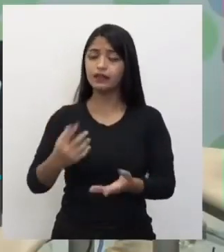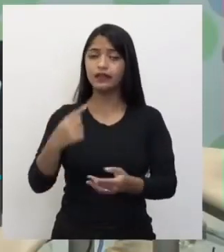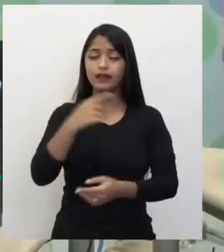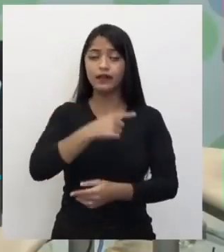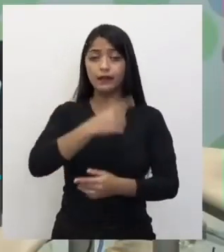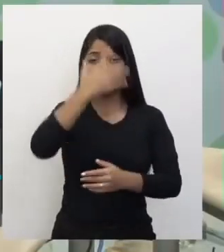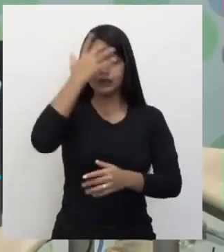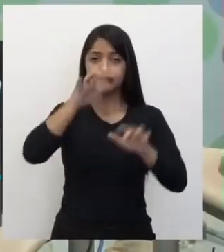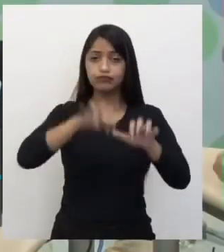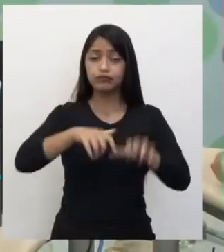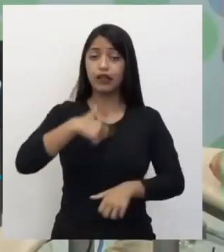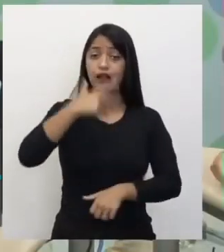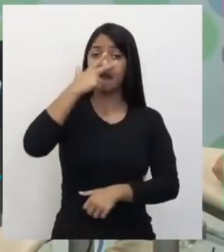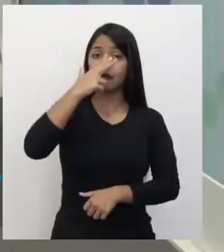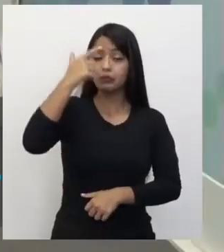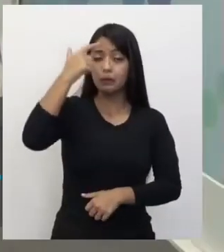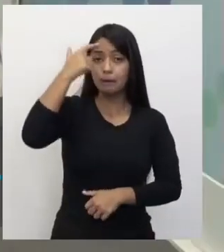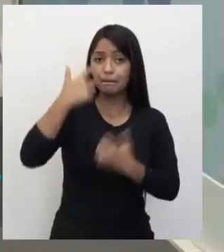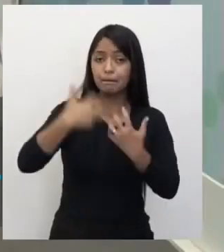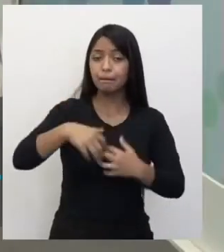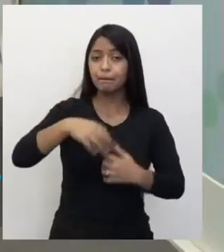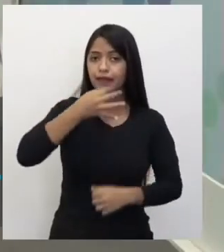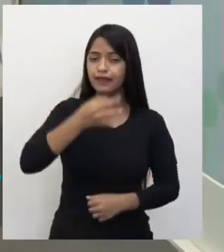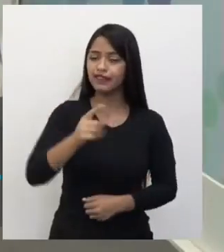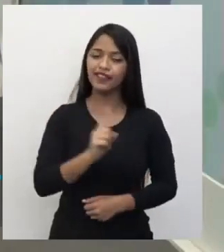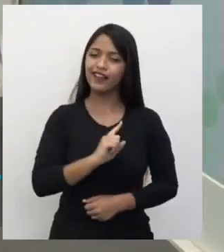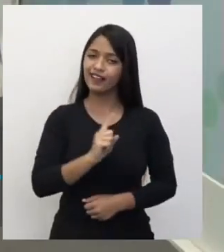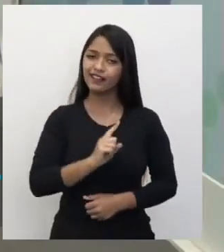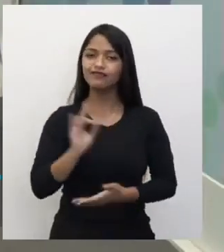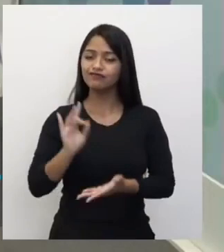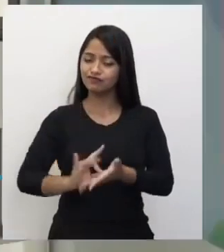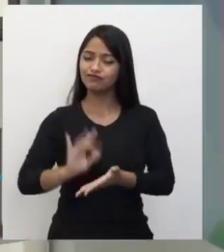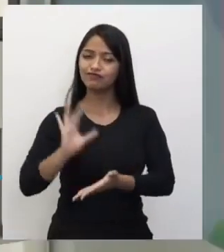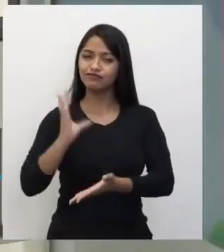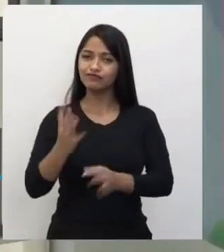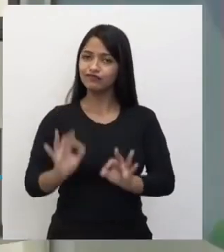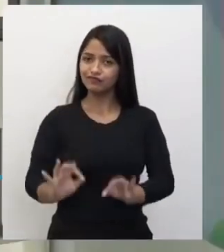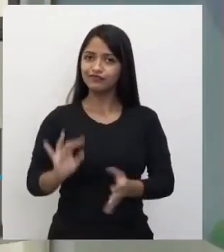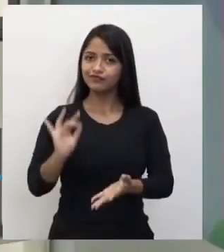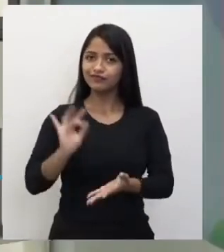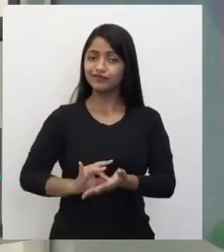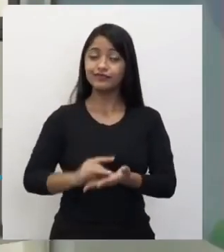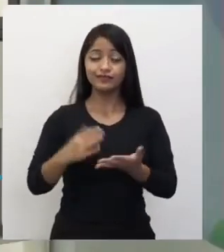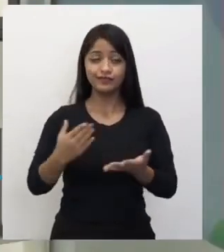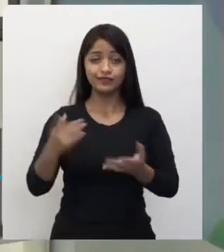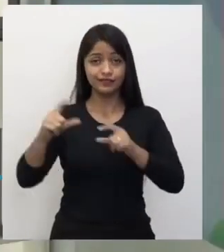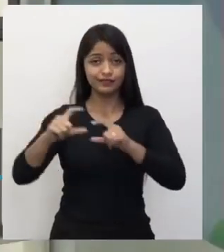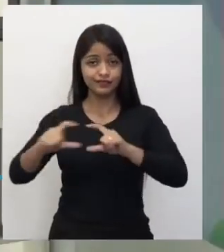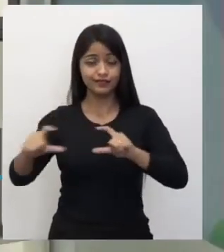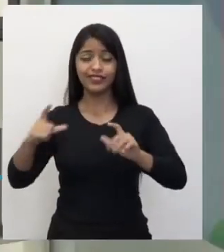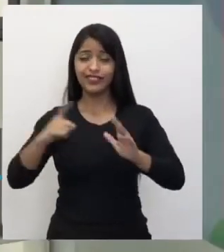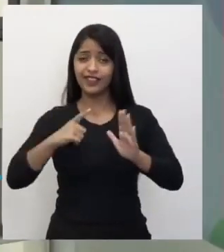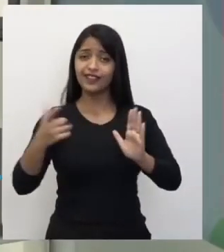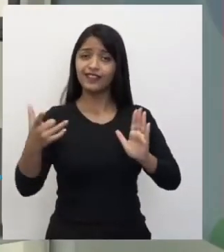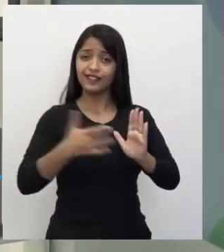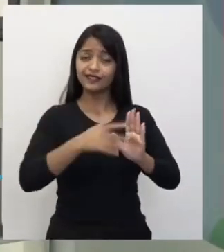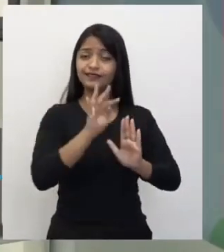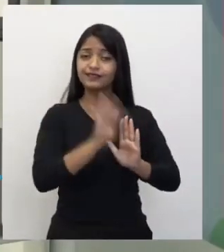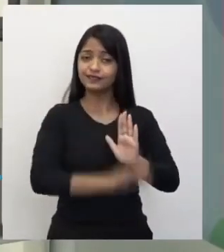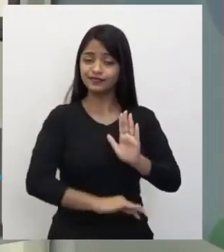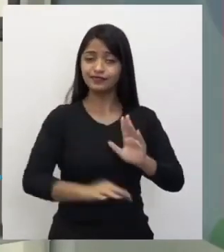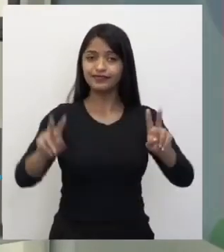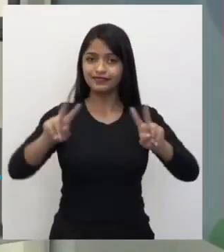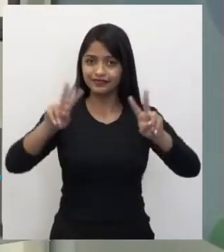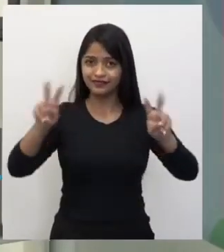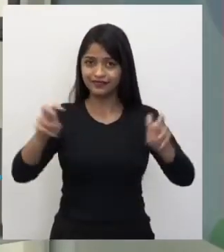pensa do assunto. Muito bem. Então, trata-se de um fato. Inclusive, esse trecho está explícito no texto, né? Foi retirado aí entre aspas,